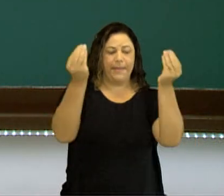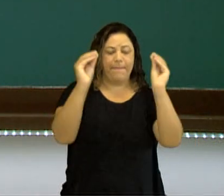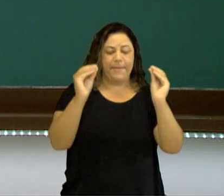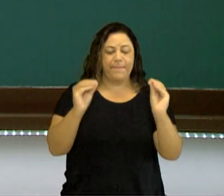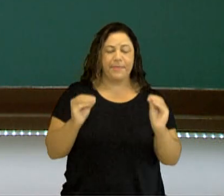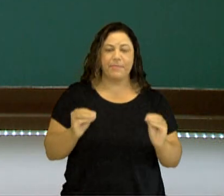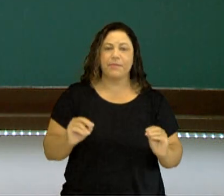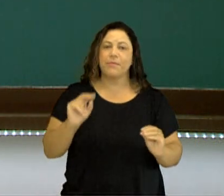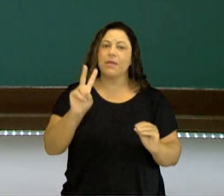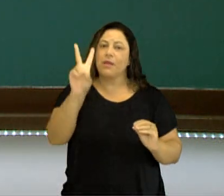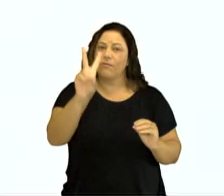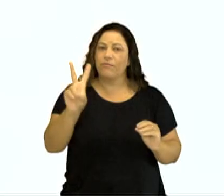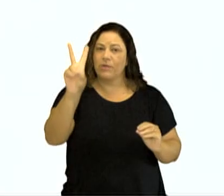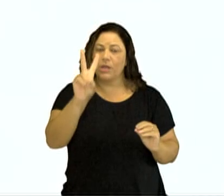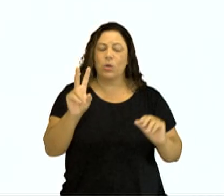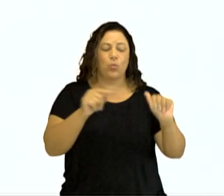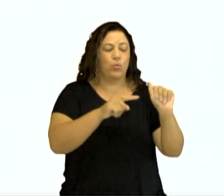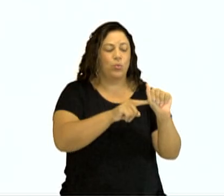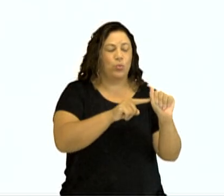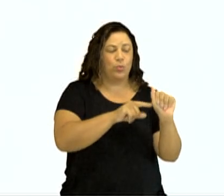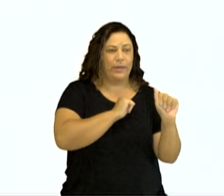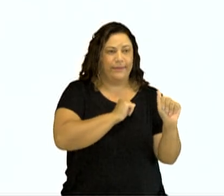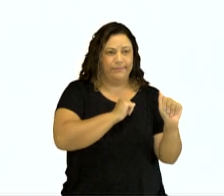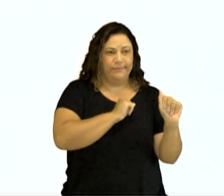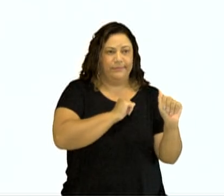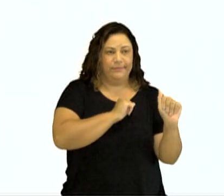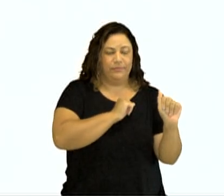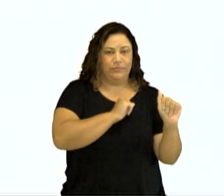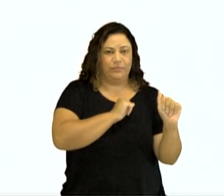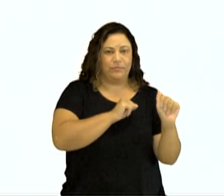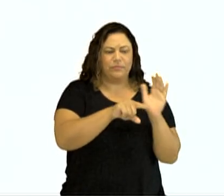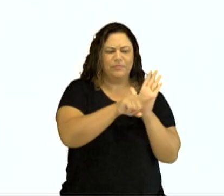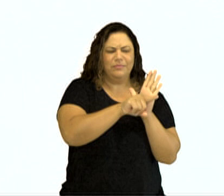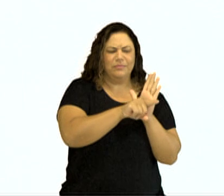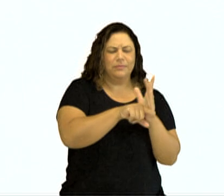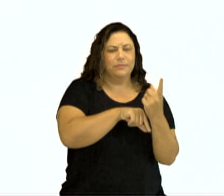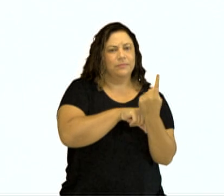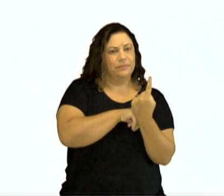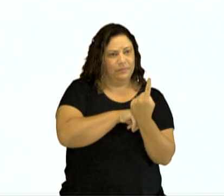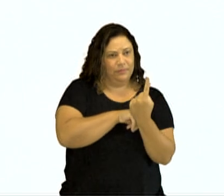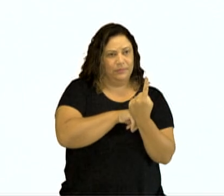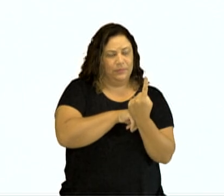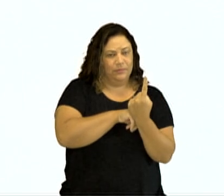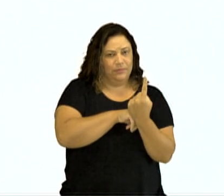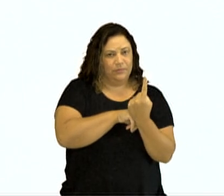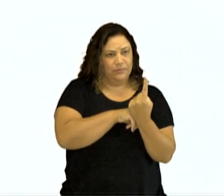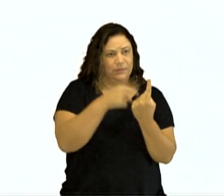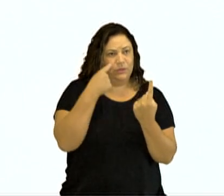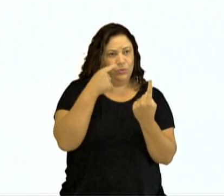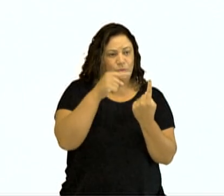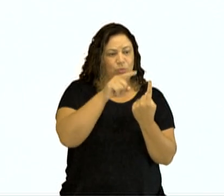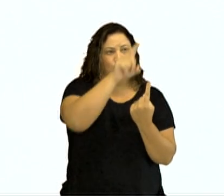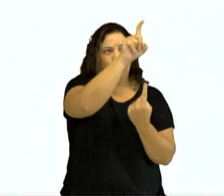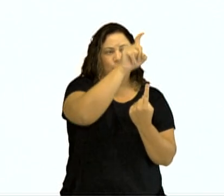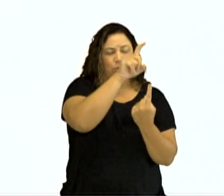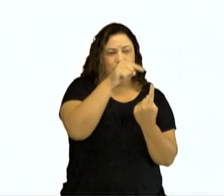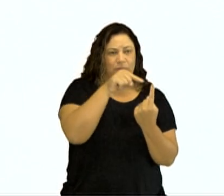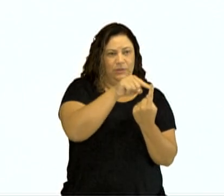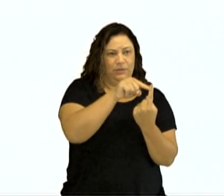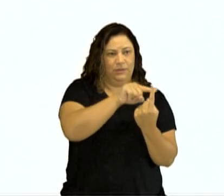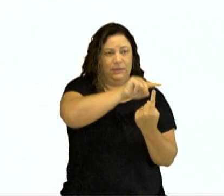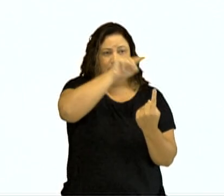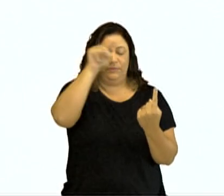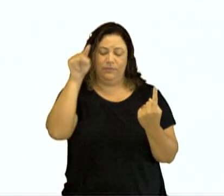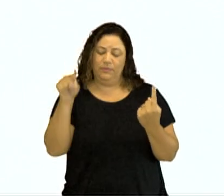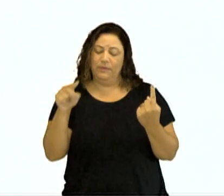conjunto A, chegamos que quando eu colocar o menos 1 na função, eu vou ter como